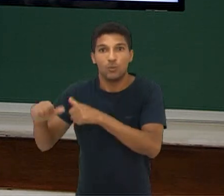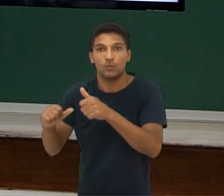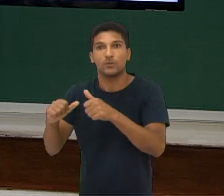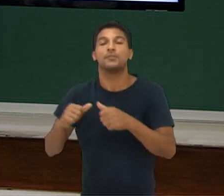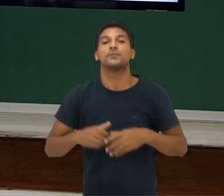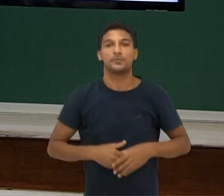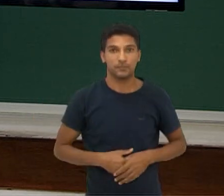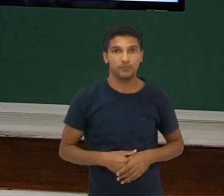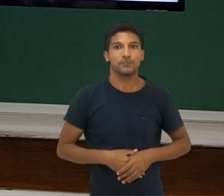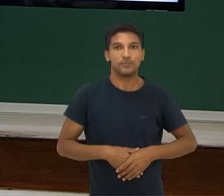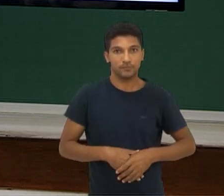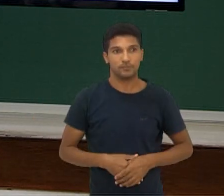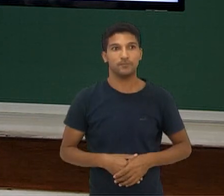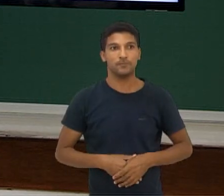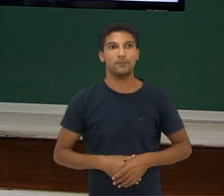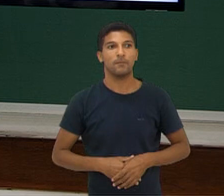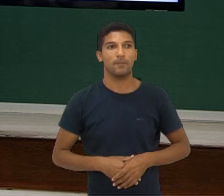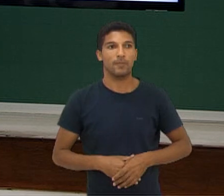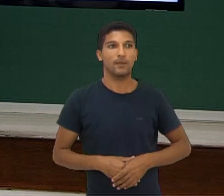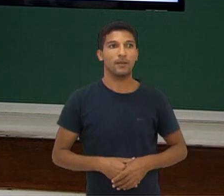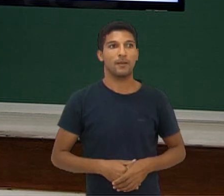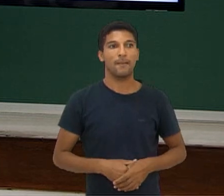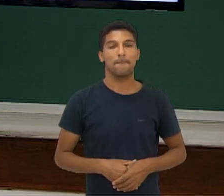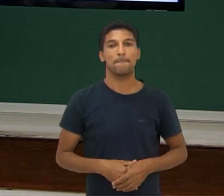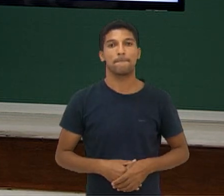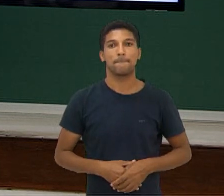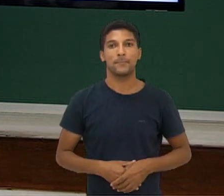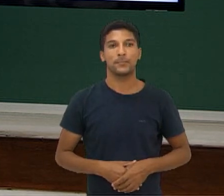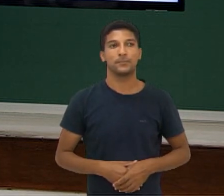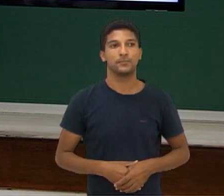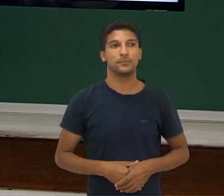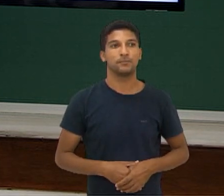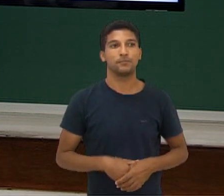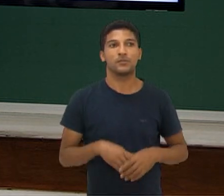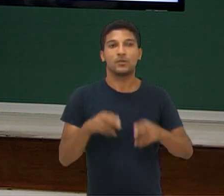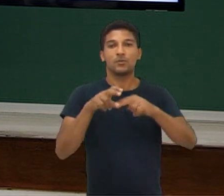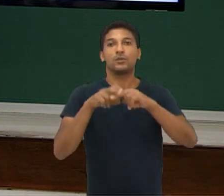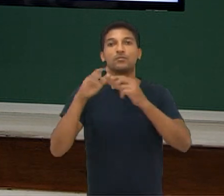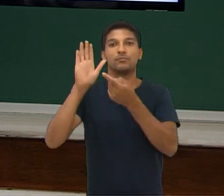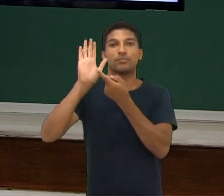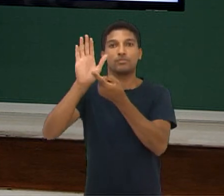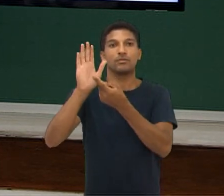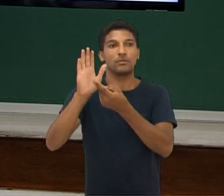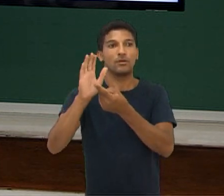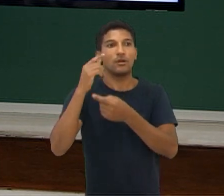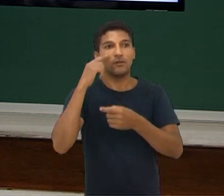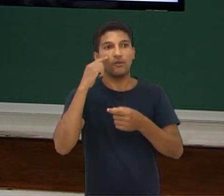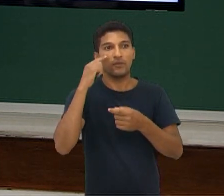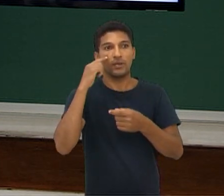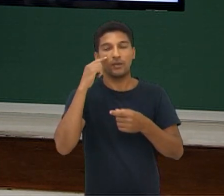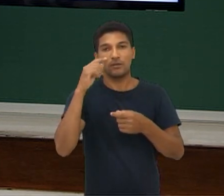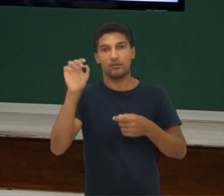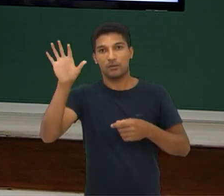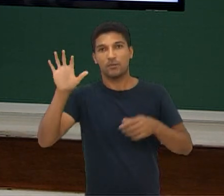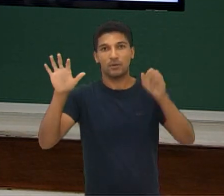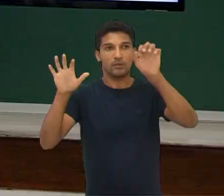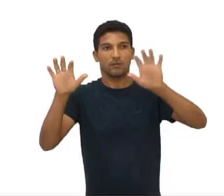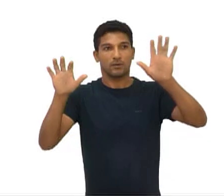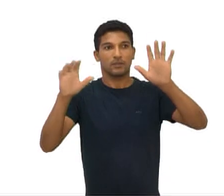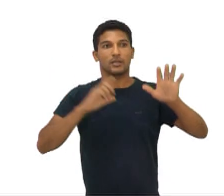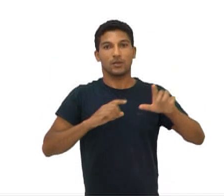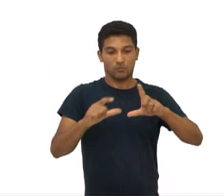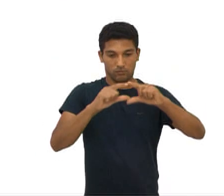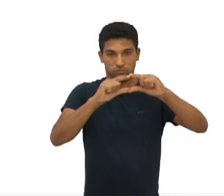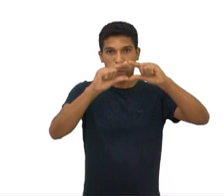em nada na questão do elemento químico, tá? Então essa é a representação. Aqui embaixo eu tenho para vocês a equação geral,